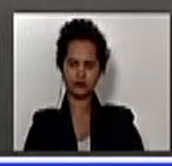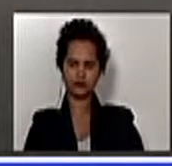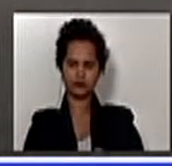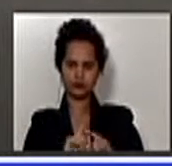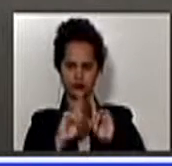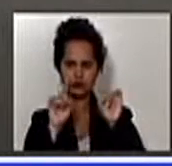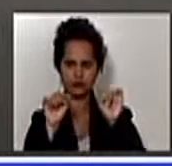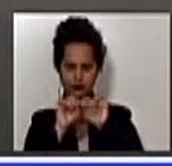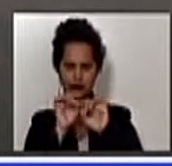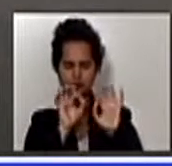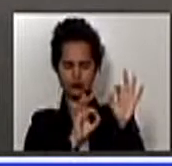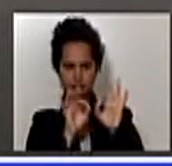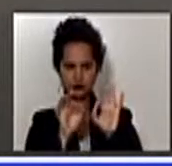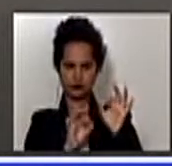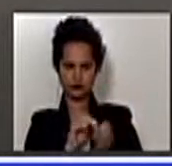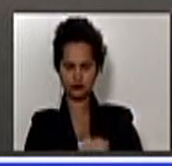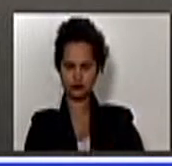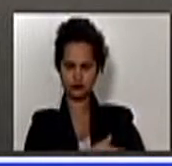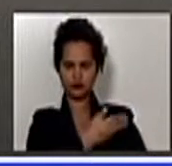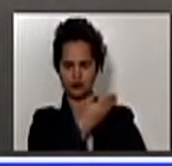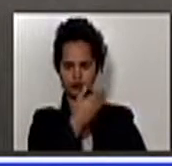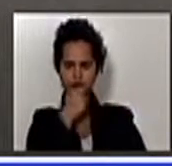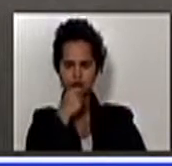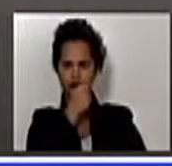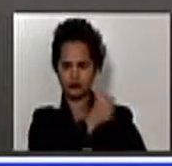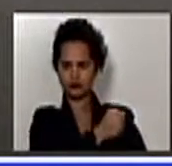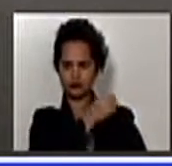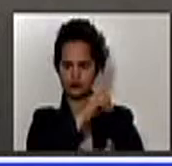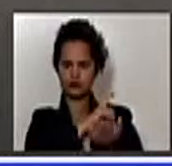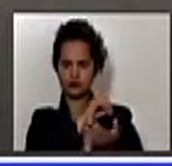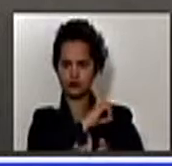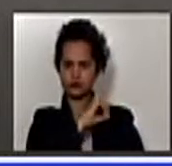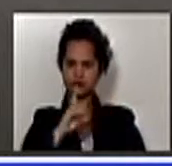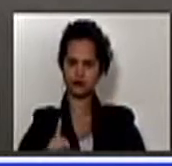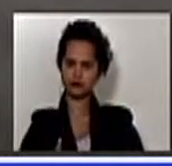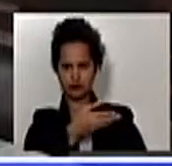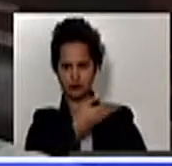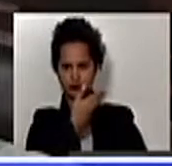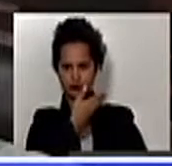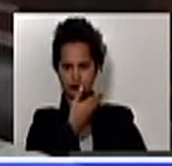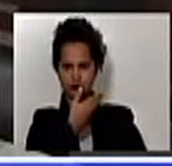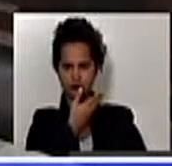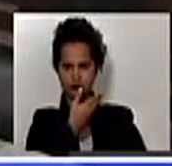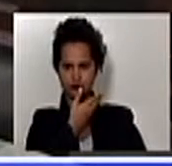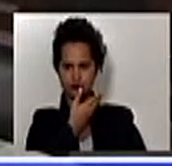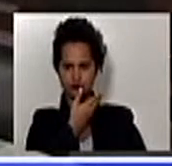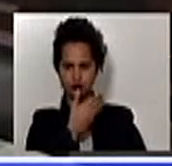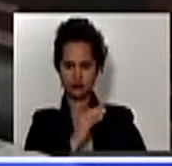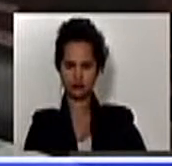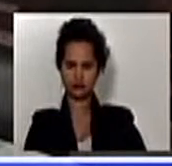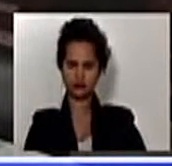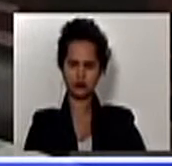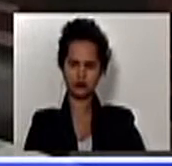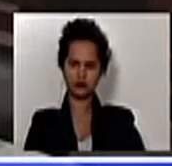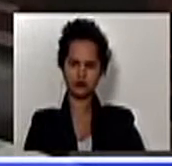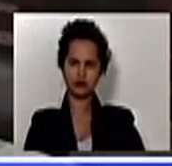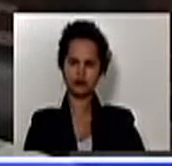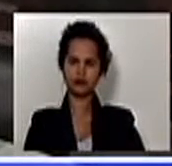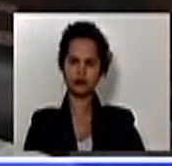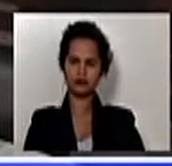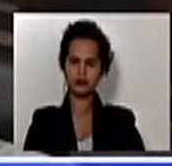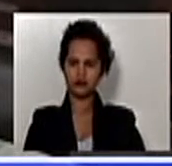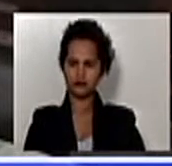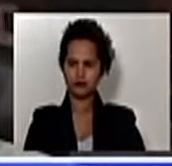gostaria de passar a palavra ao deputado Ronaldo Medeiros para que eles possam assim se colocar. Bom dia a todos e a